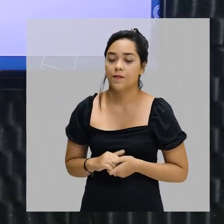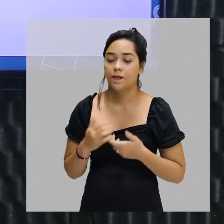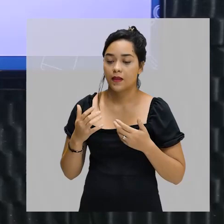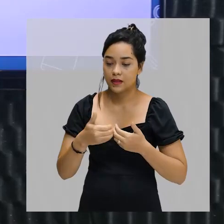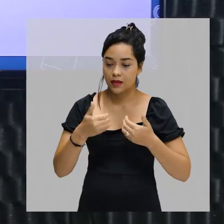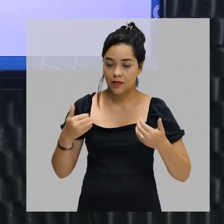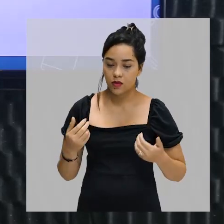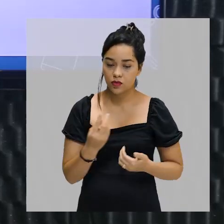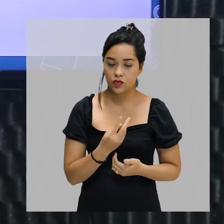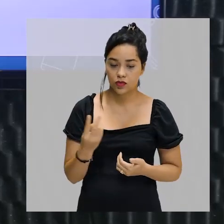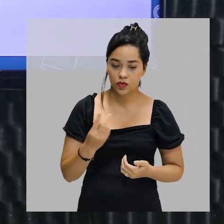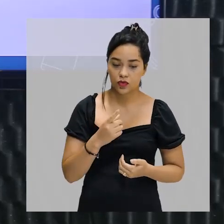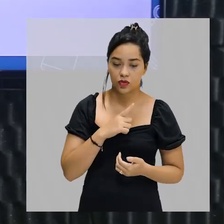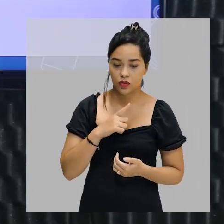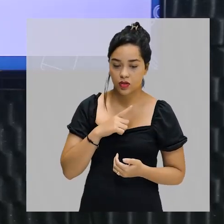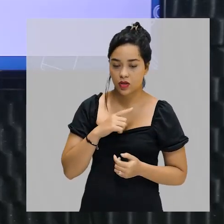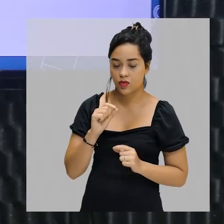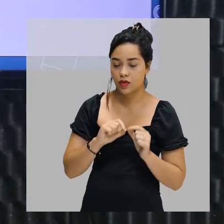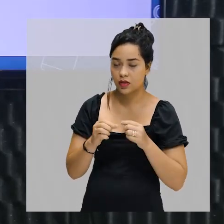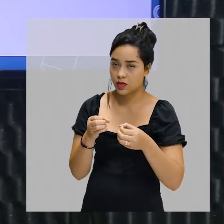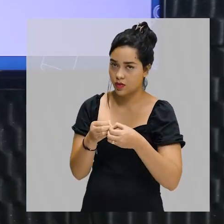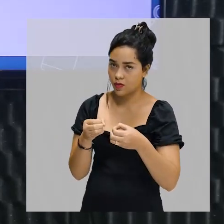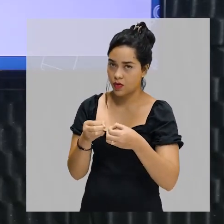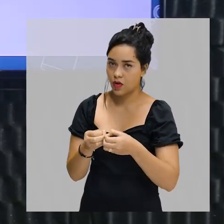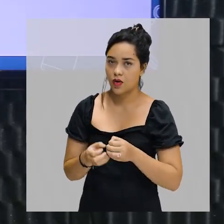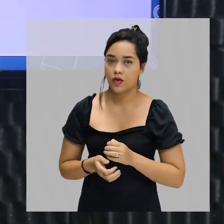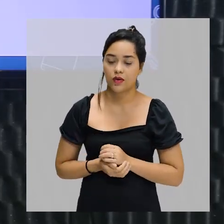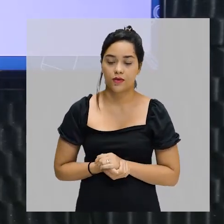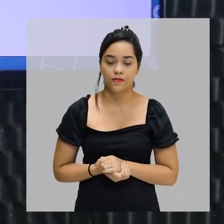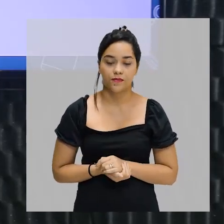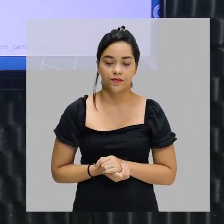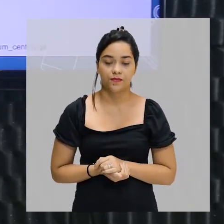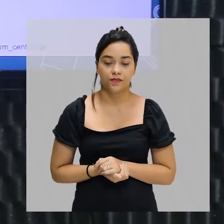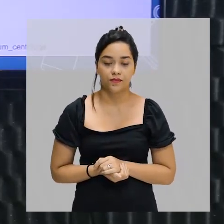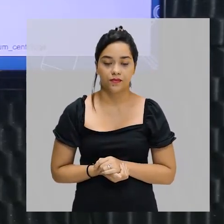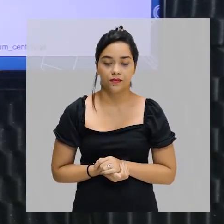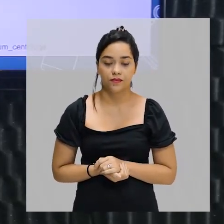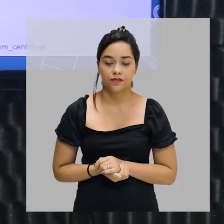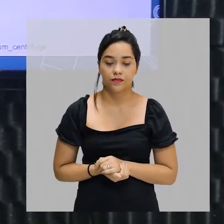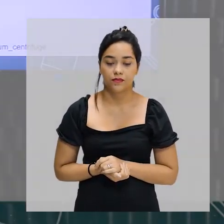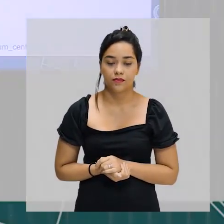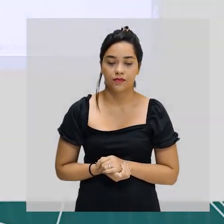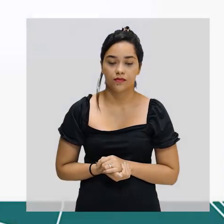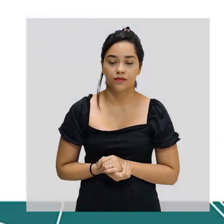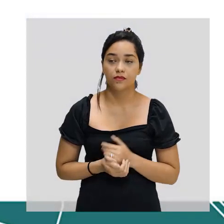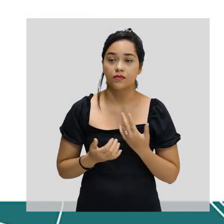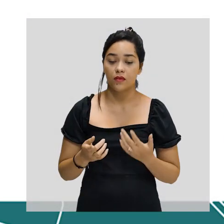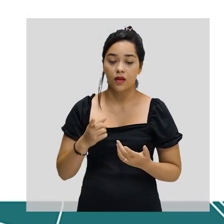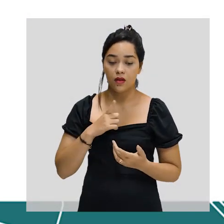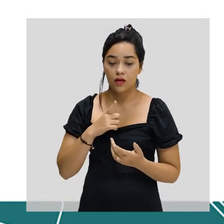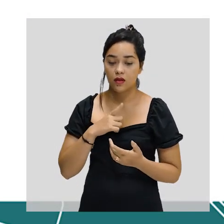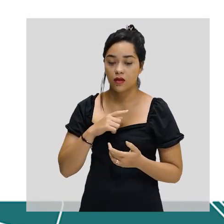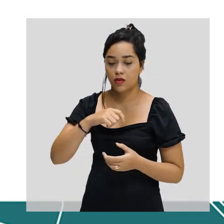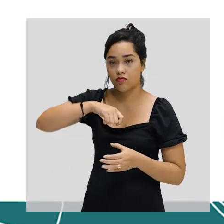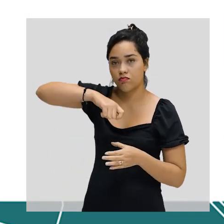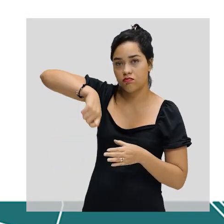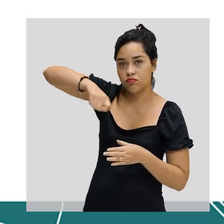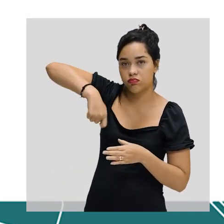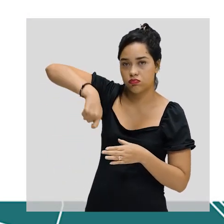para separar dois elementos cujas massas são muito próximas, certo? Então, esse aqui é o